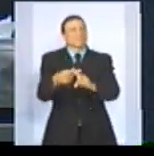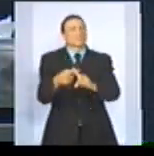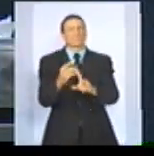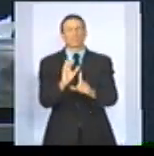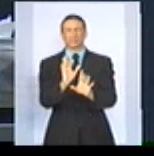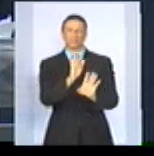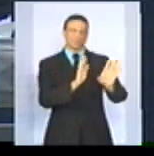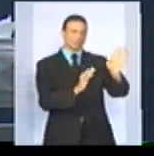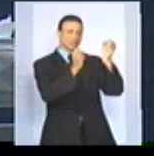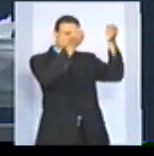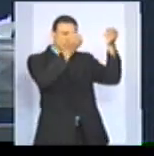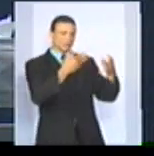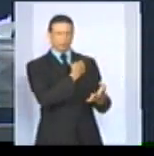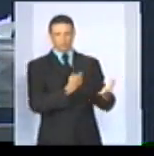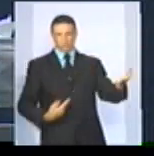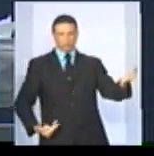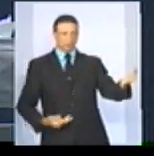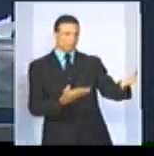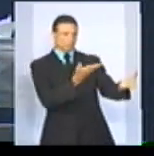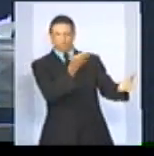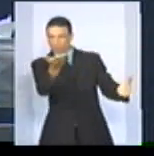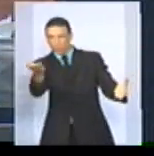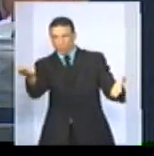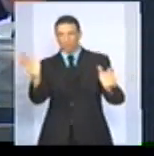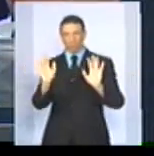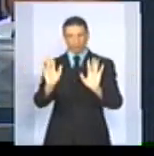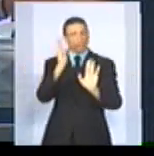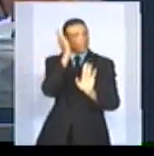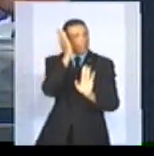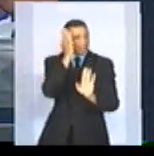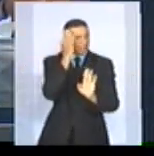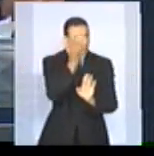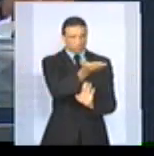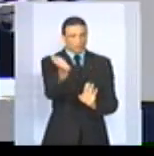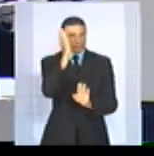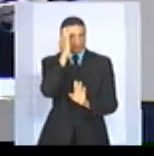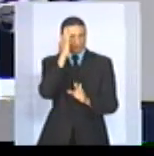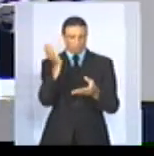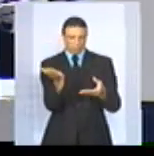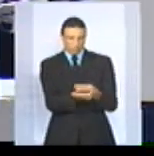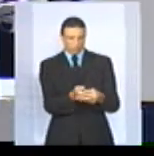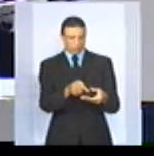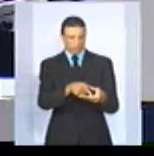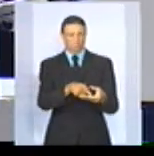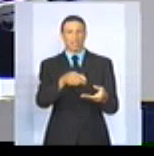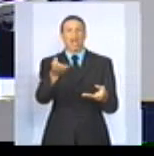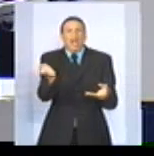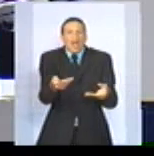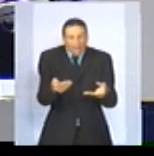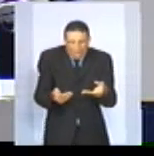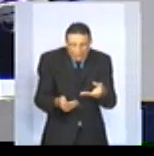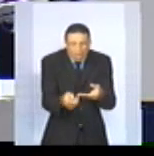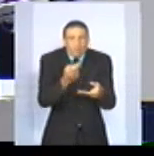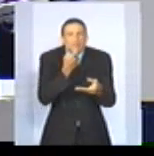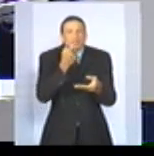Ministro senhoras todos sabes que todos sabem que esse processo não começou agora